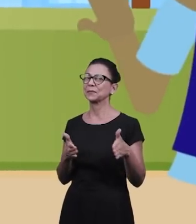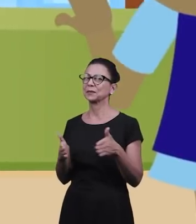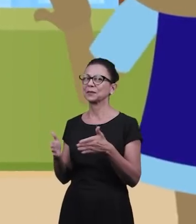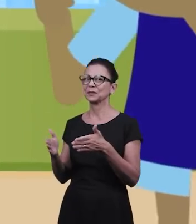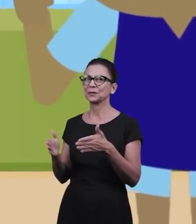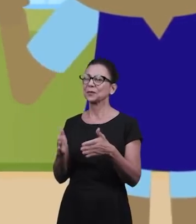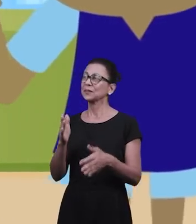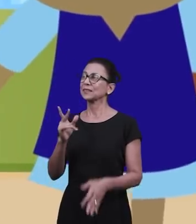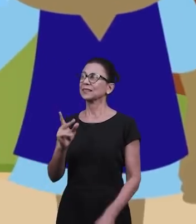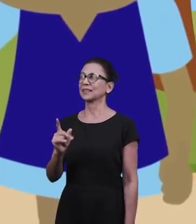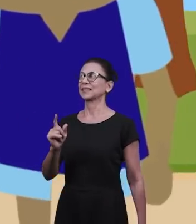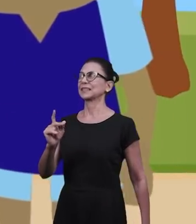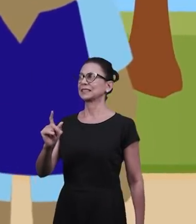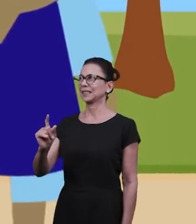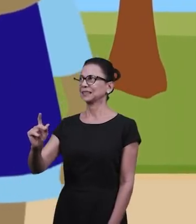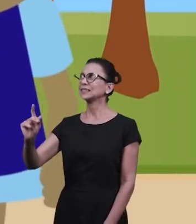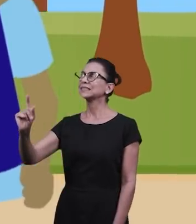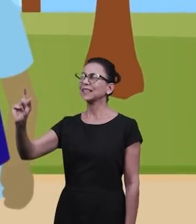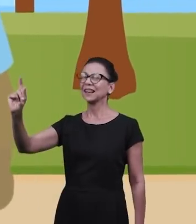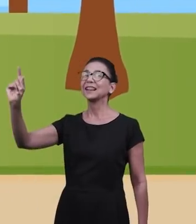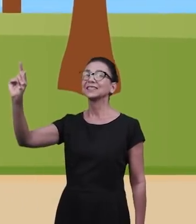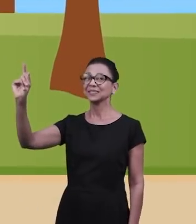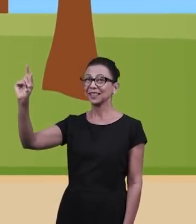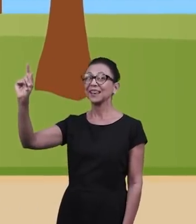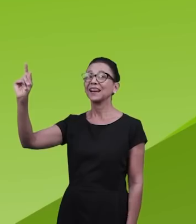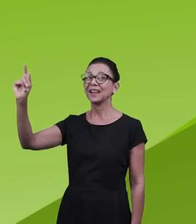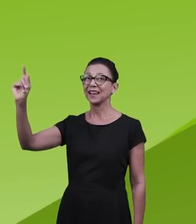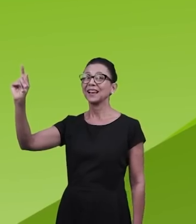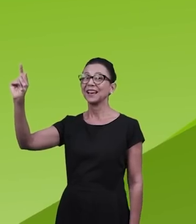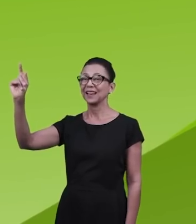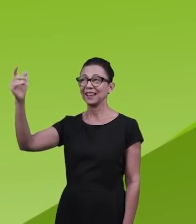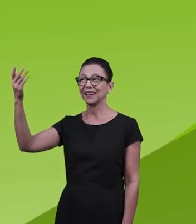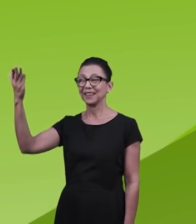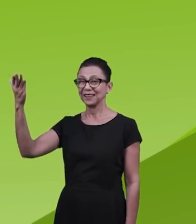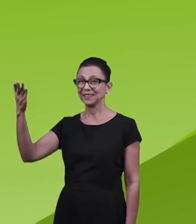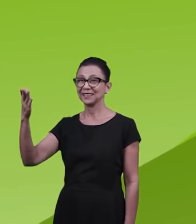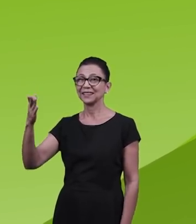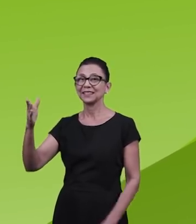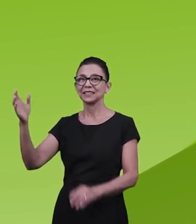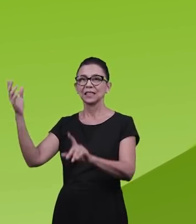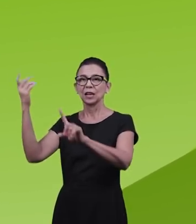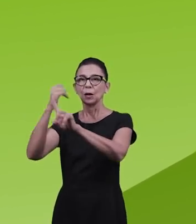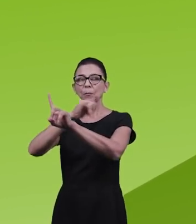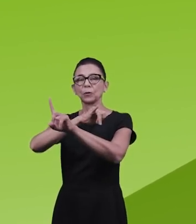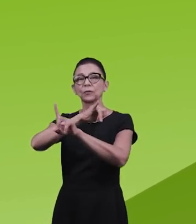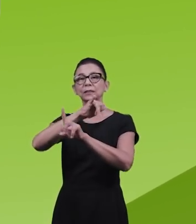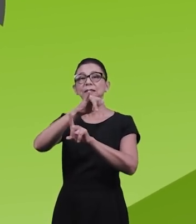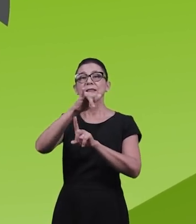Caminho da eternidade, onde a profecia